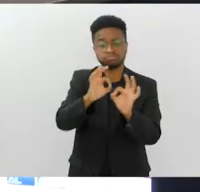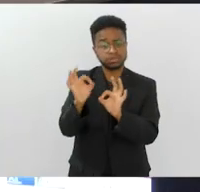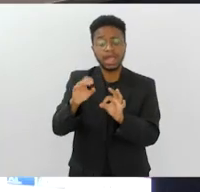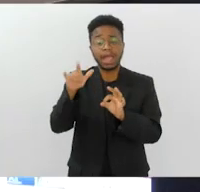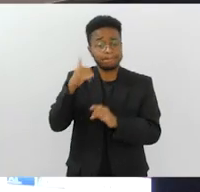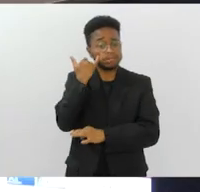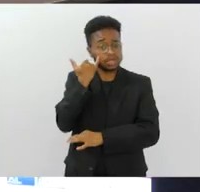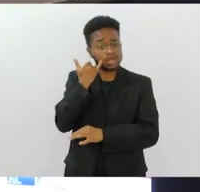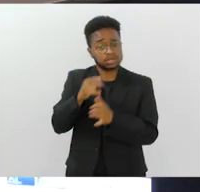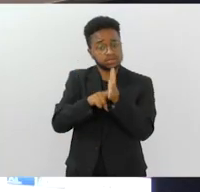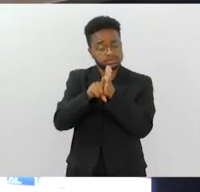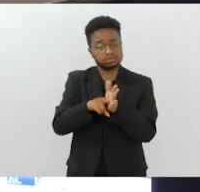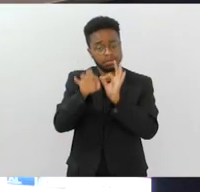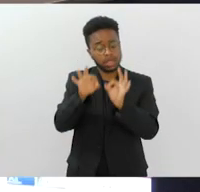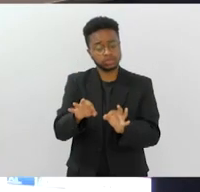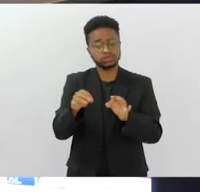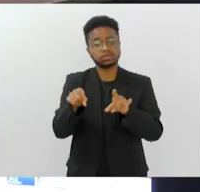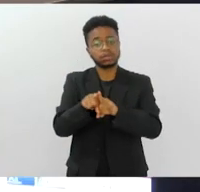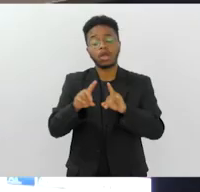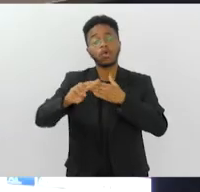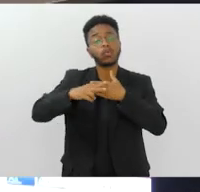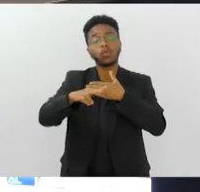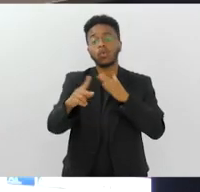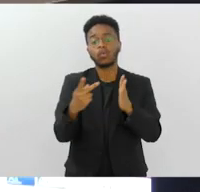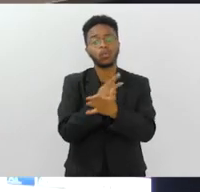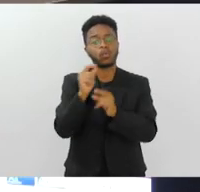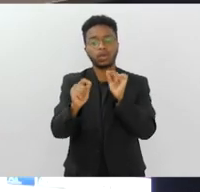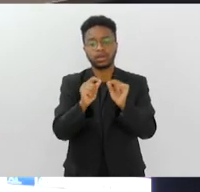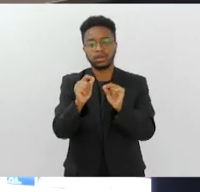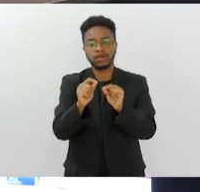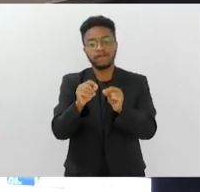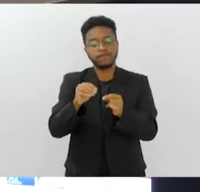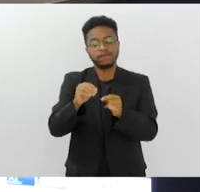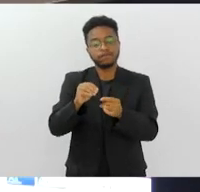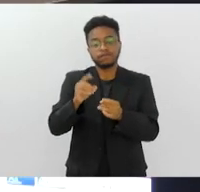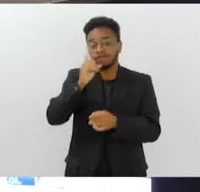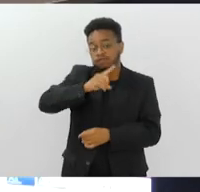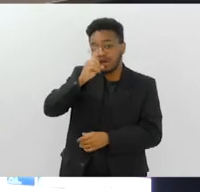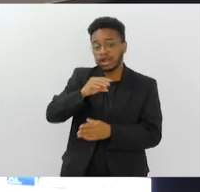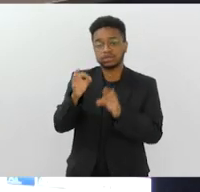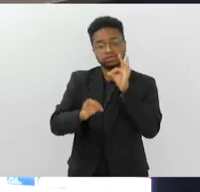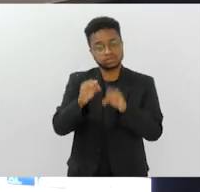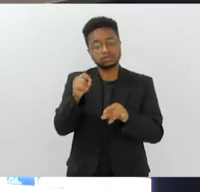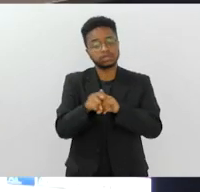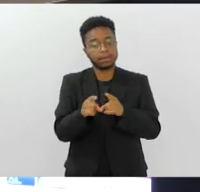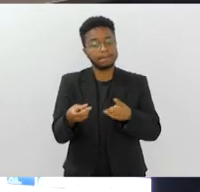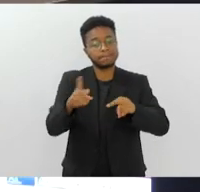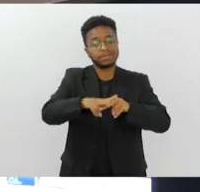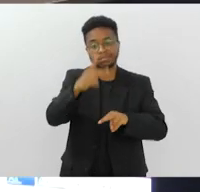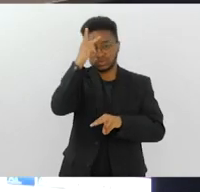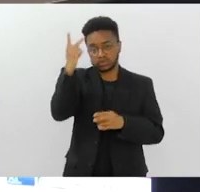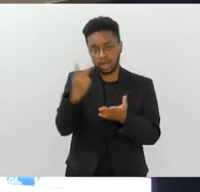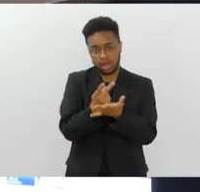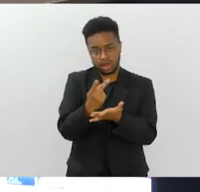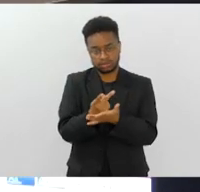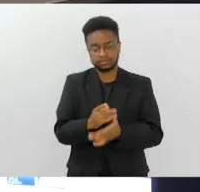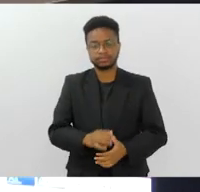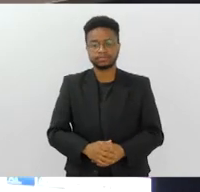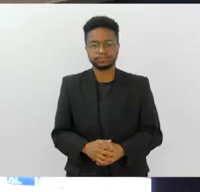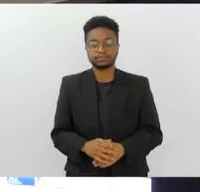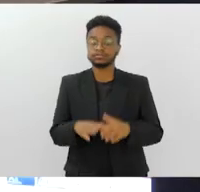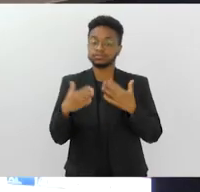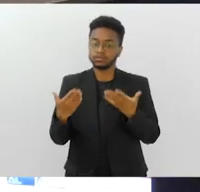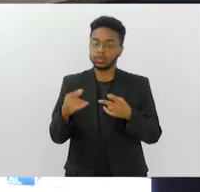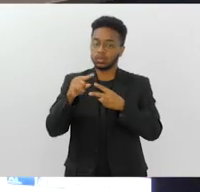investigativa e e a consequência é injustiça e e e prisão eu inclusive esses dois